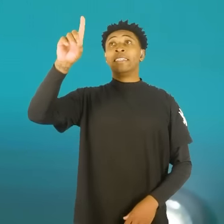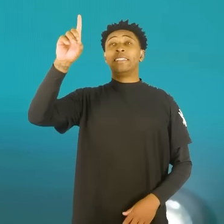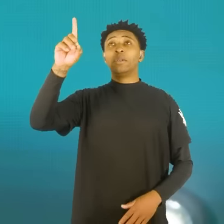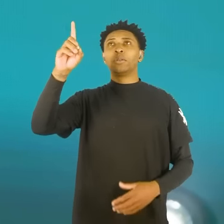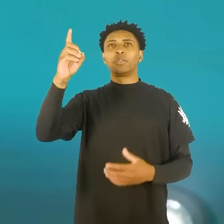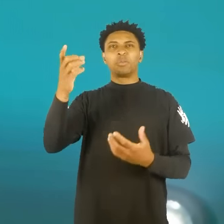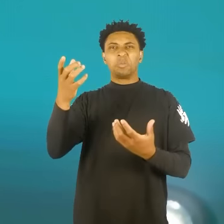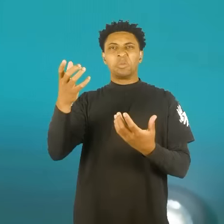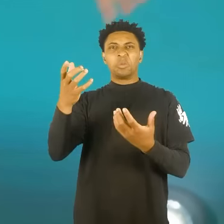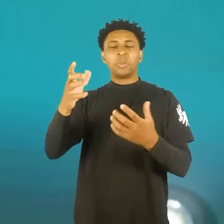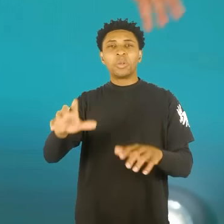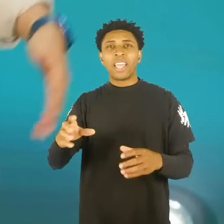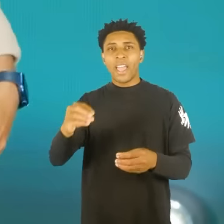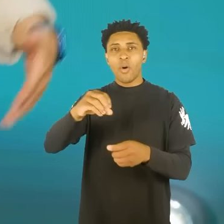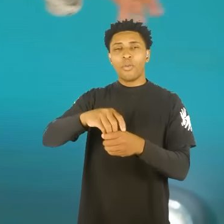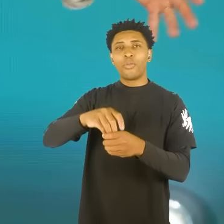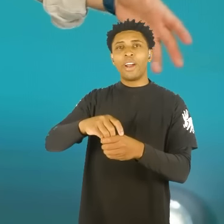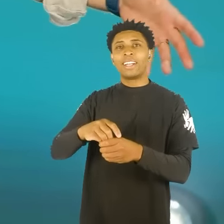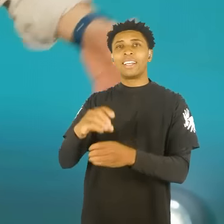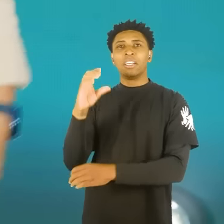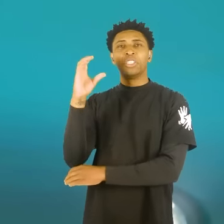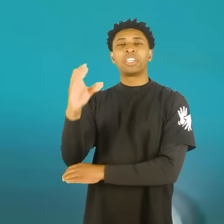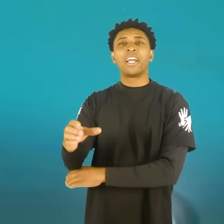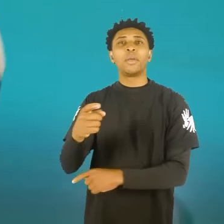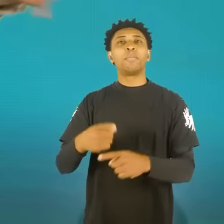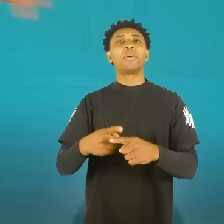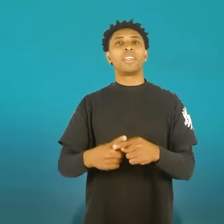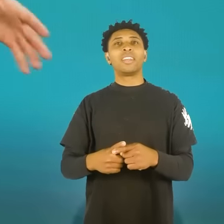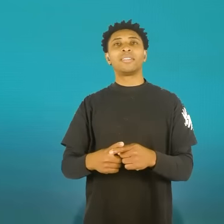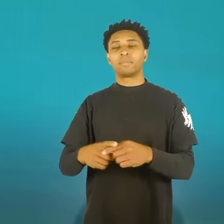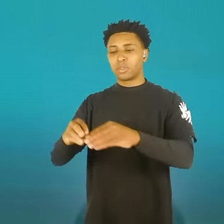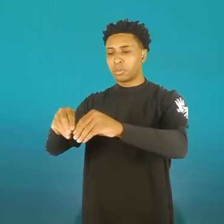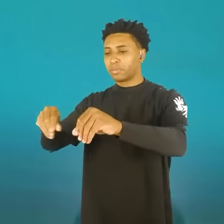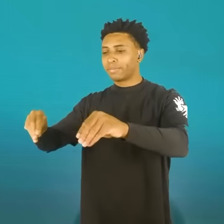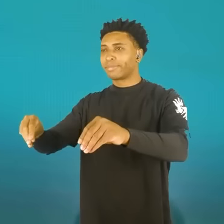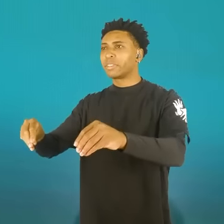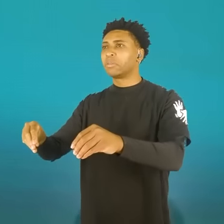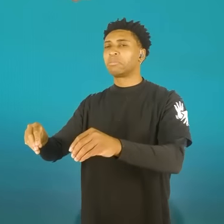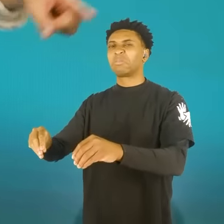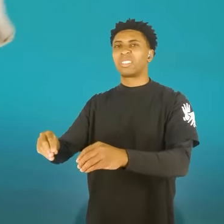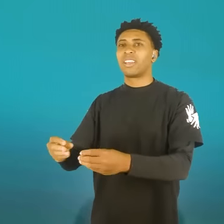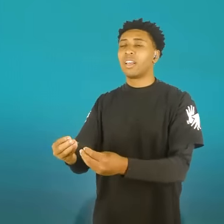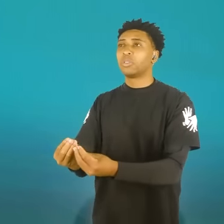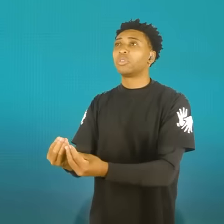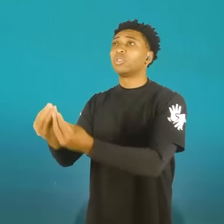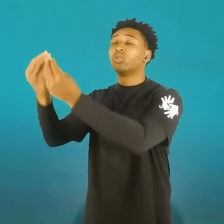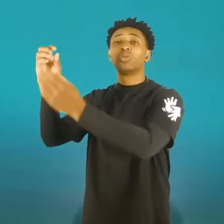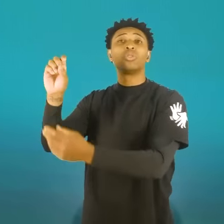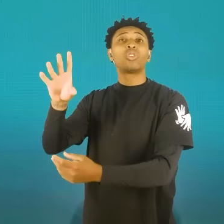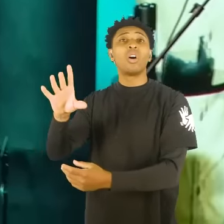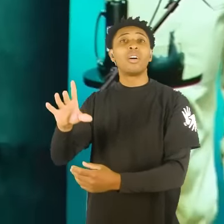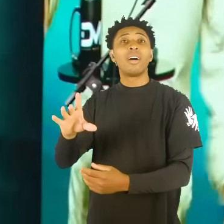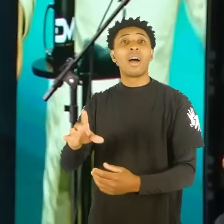confrontar. Era um culto, os dois estão ali. Deus olha para as duas ofertas e diz: essa eu quero e essa eu não quero.